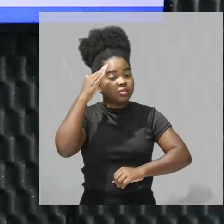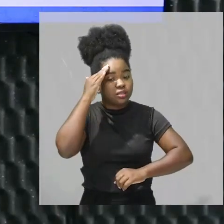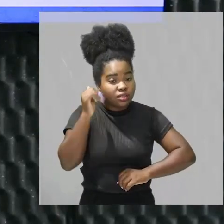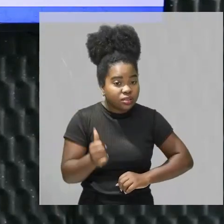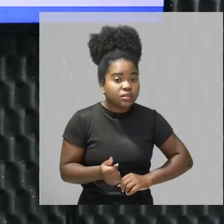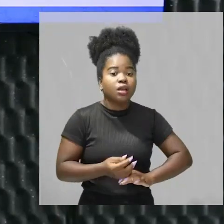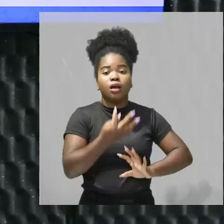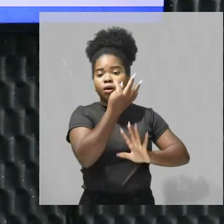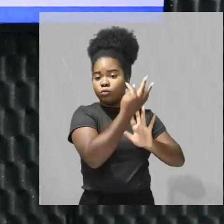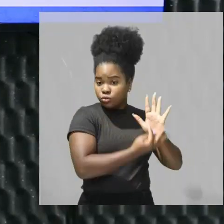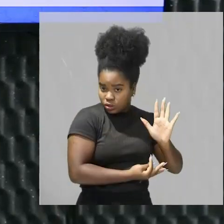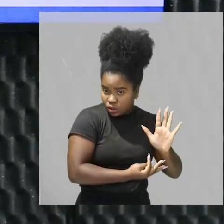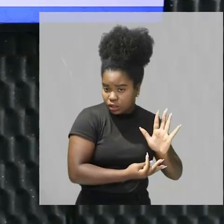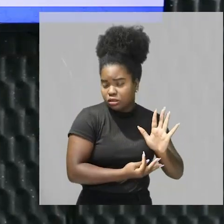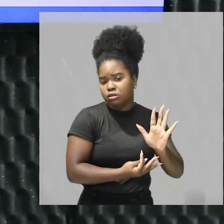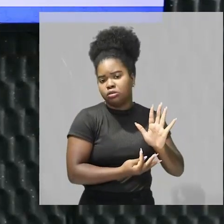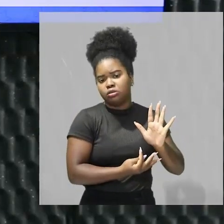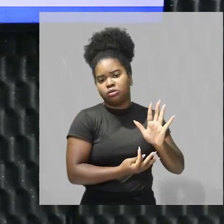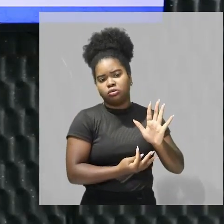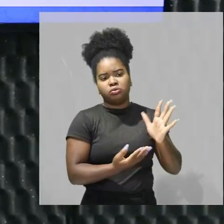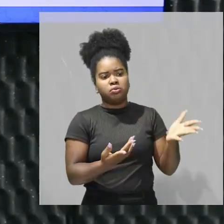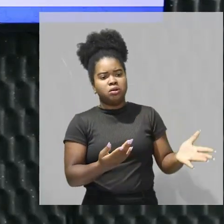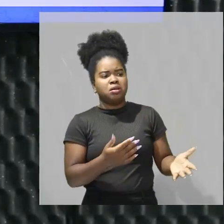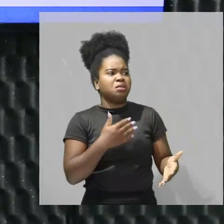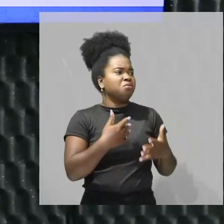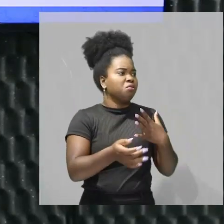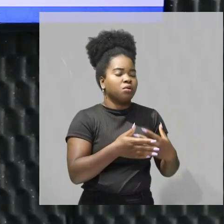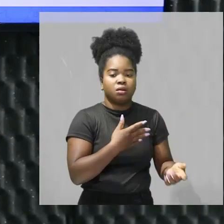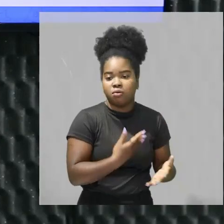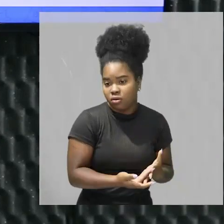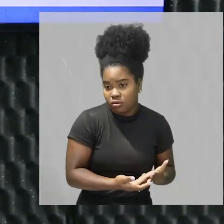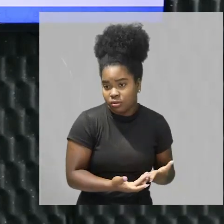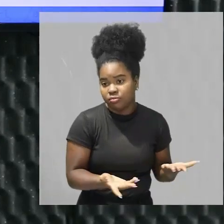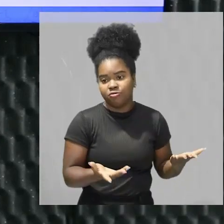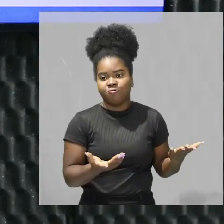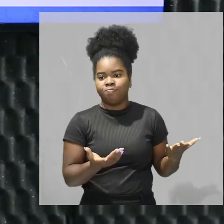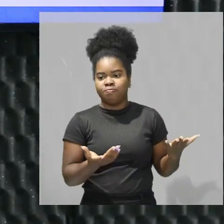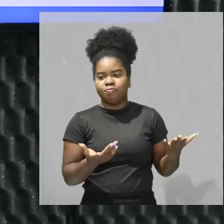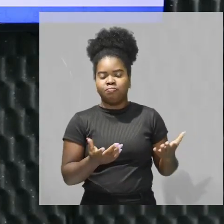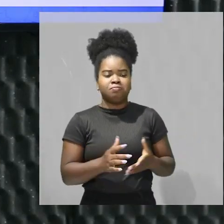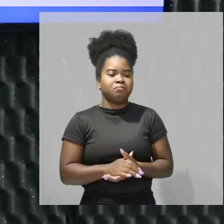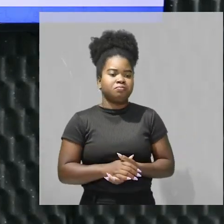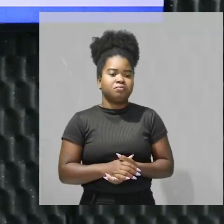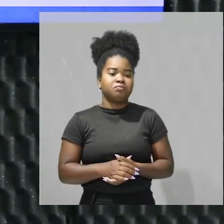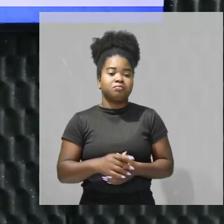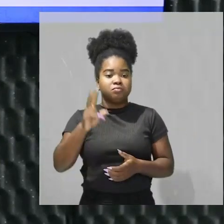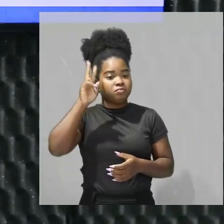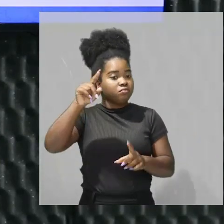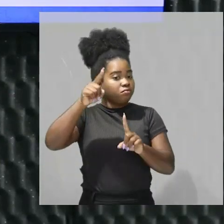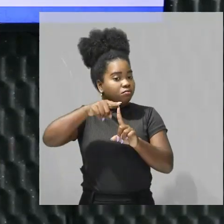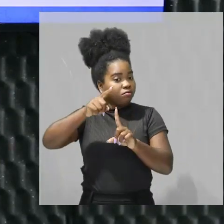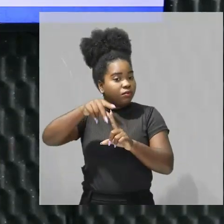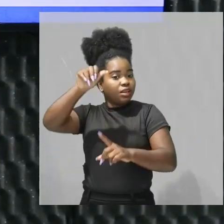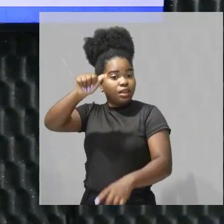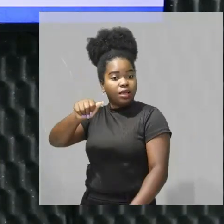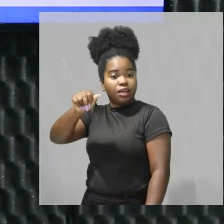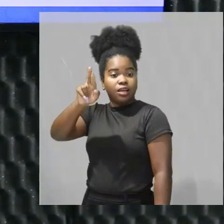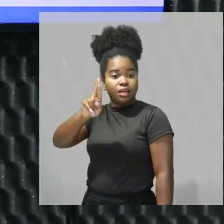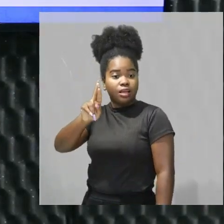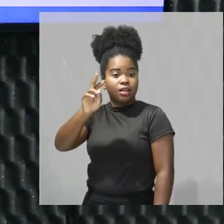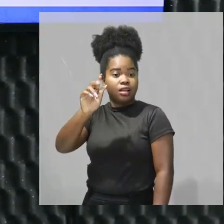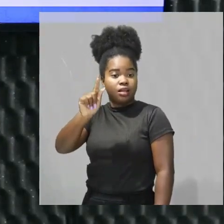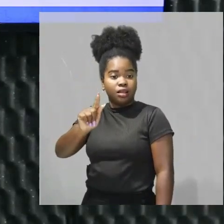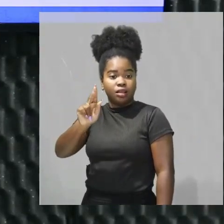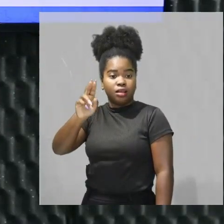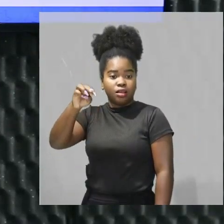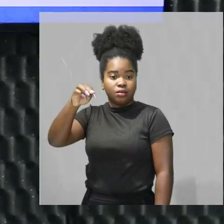texto em prosa, ou seja, não é um texto em verso, ele é em prosa. Lembrando que a tipologia textual dele é qual? A